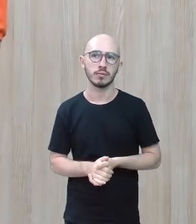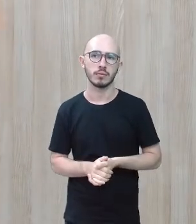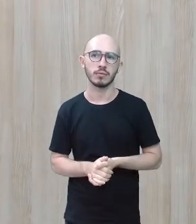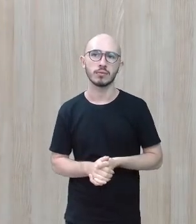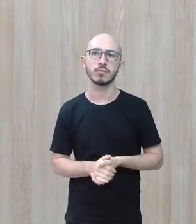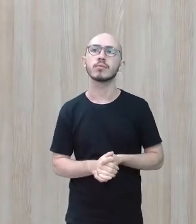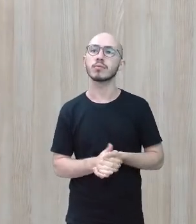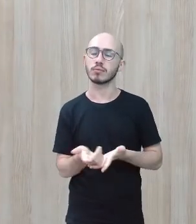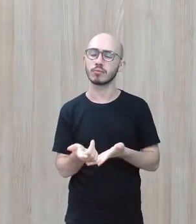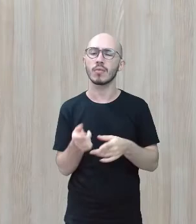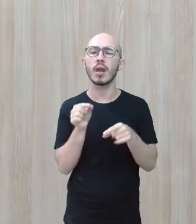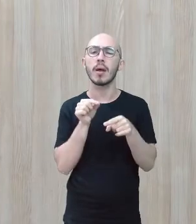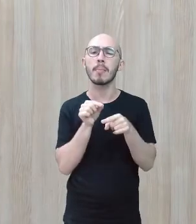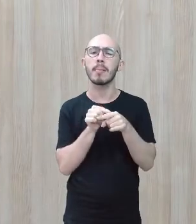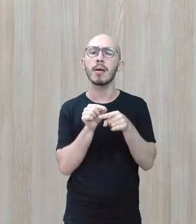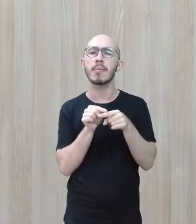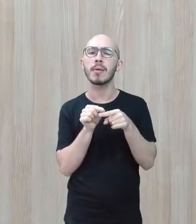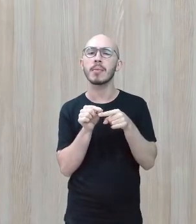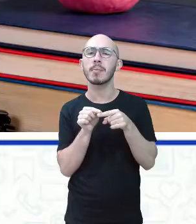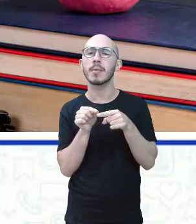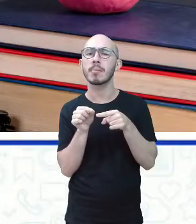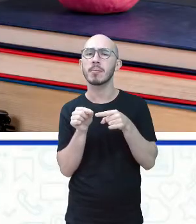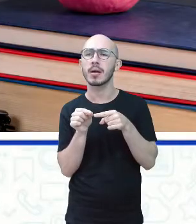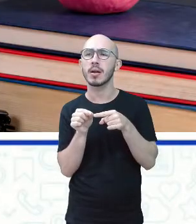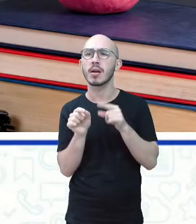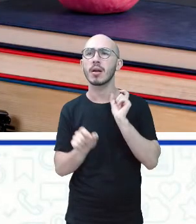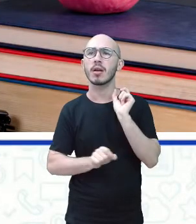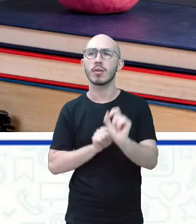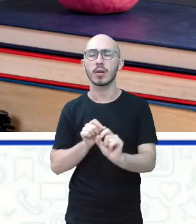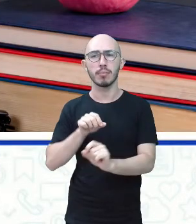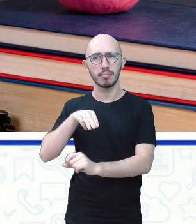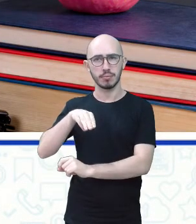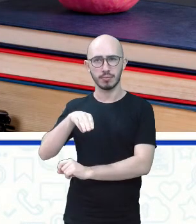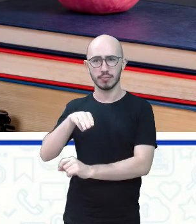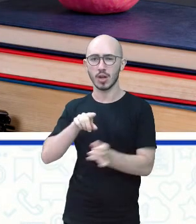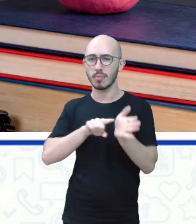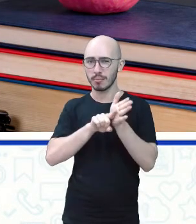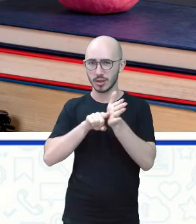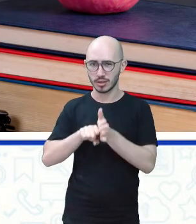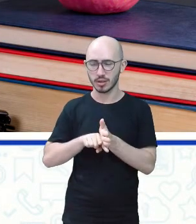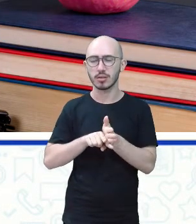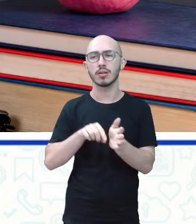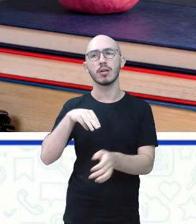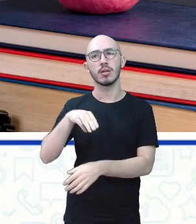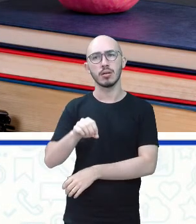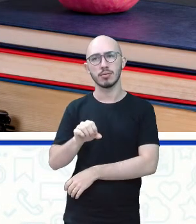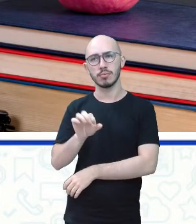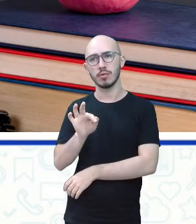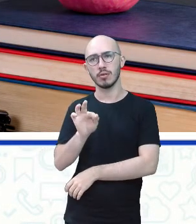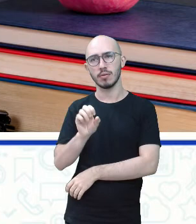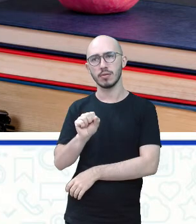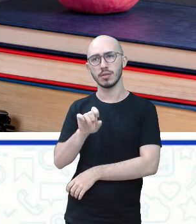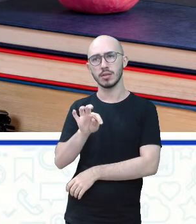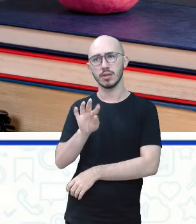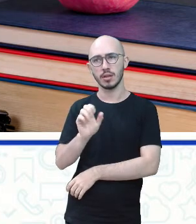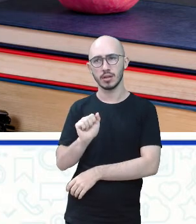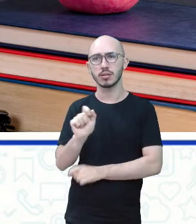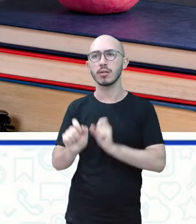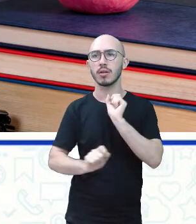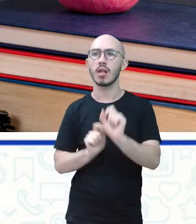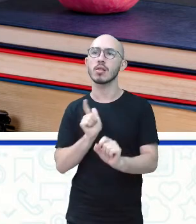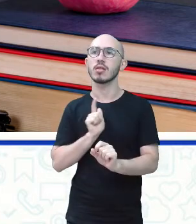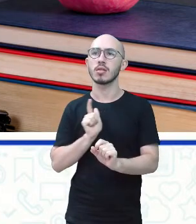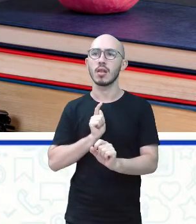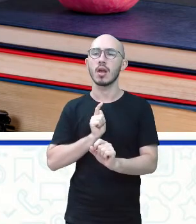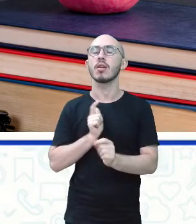Então, a morfossintaxe existe para conferir à palavra essas duas funções, morfológica